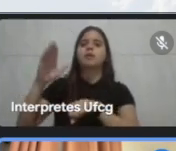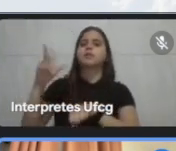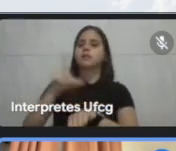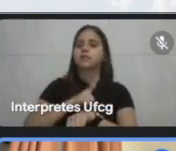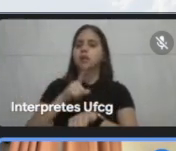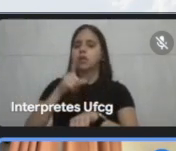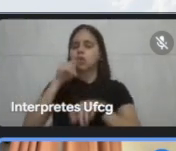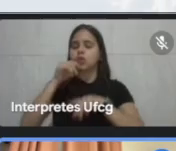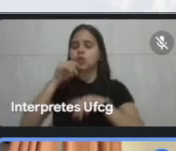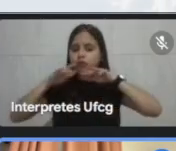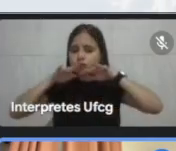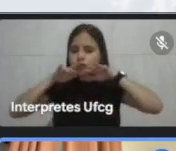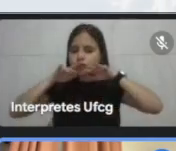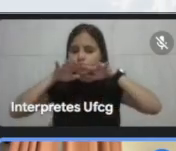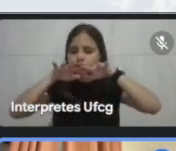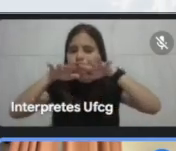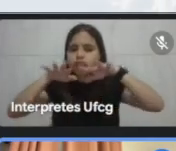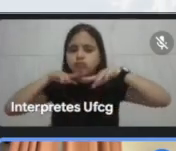alagamento.